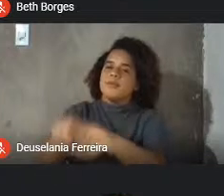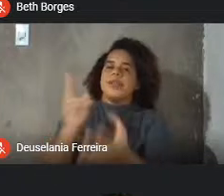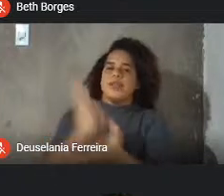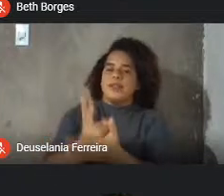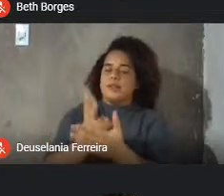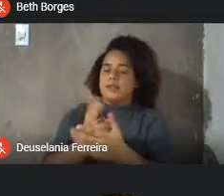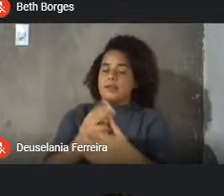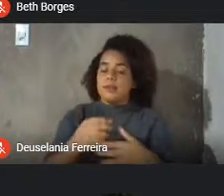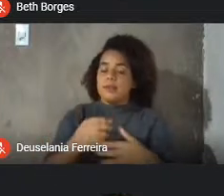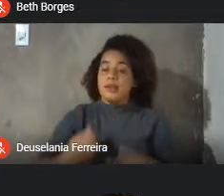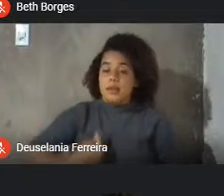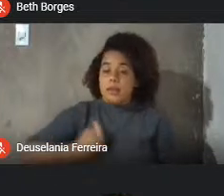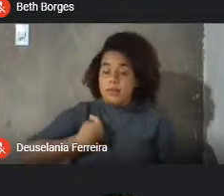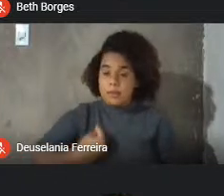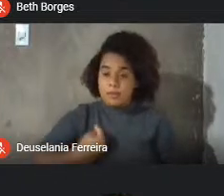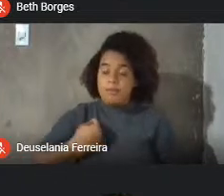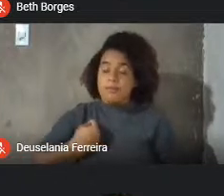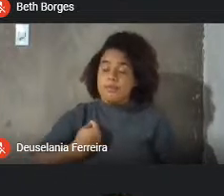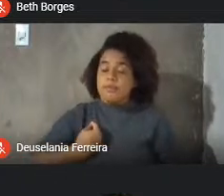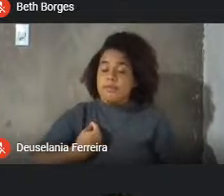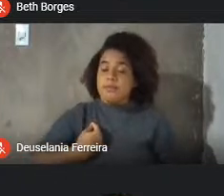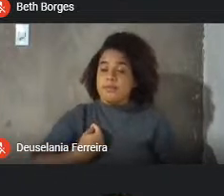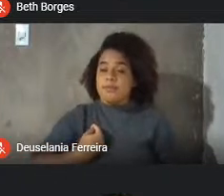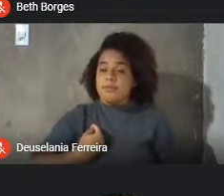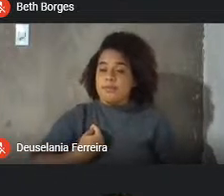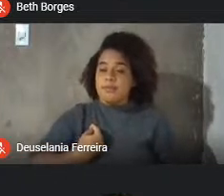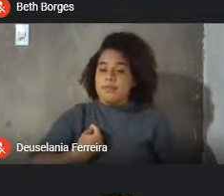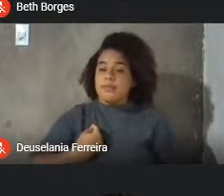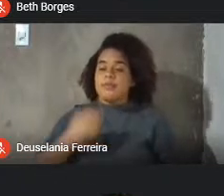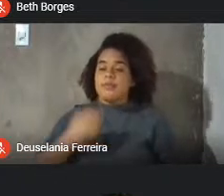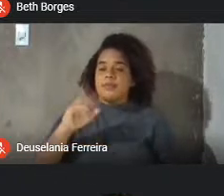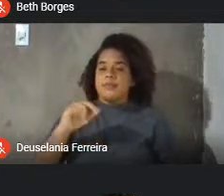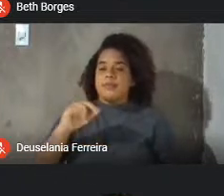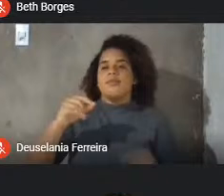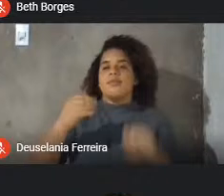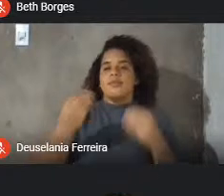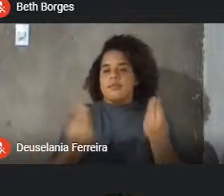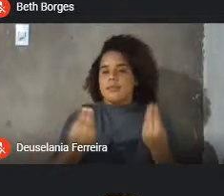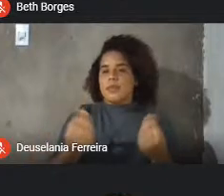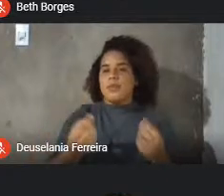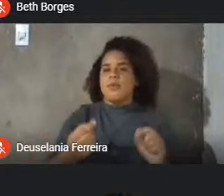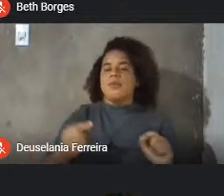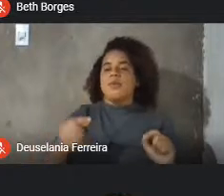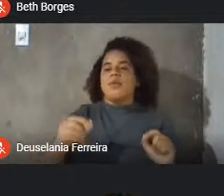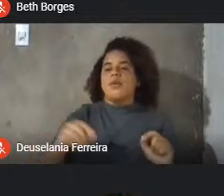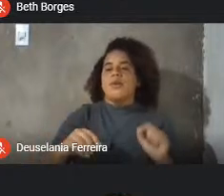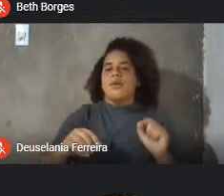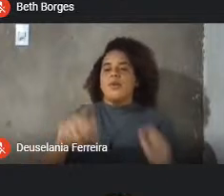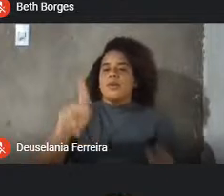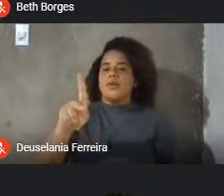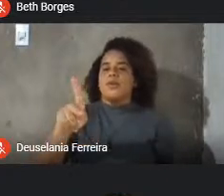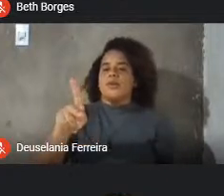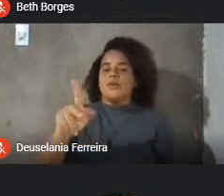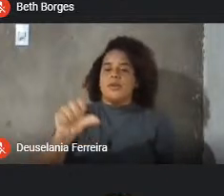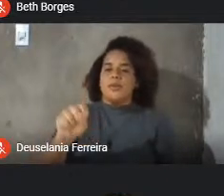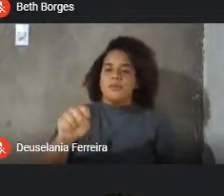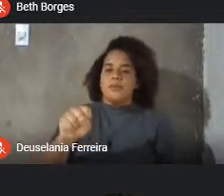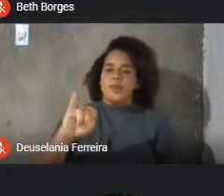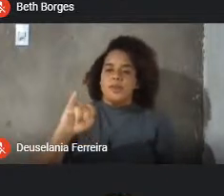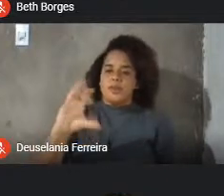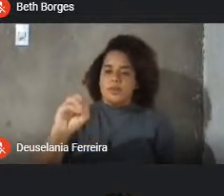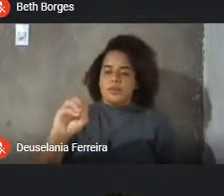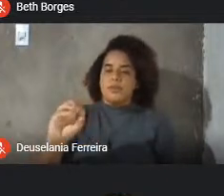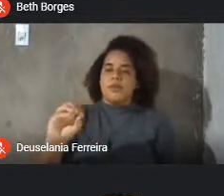gente vai trabalhando aí com a ideia até do psicodrama, a ideia da cadeira, de técnicas de cadeira